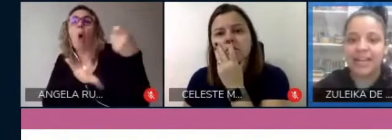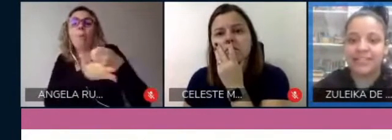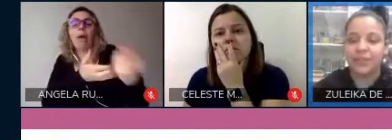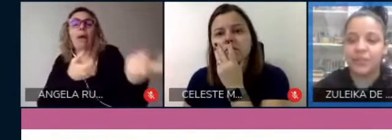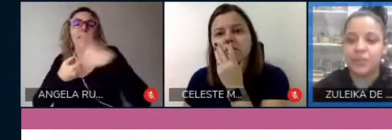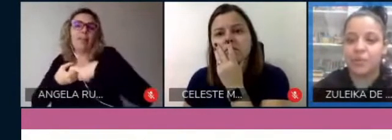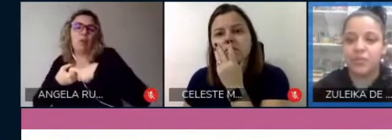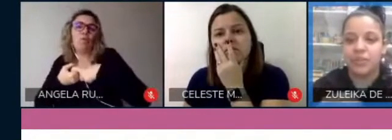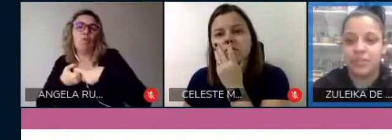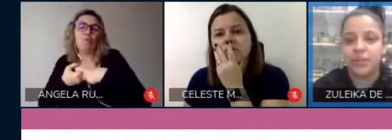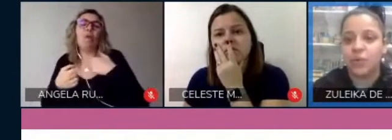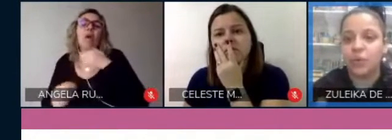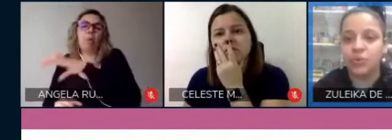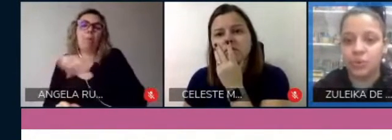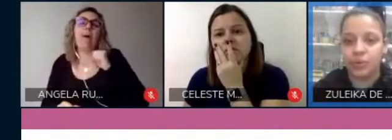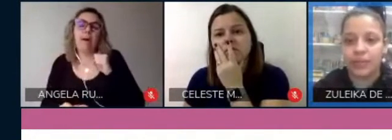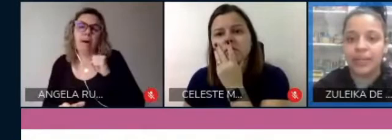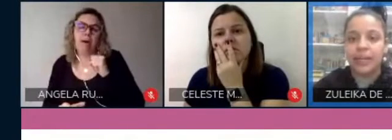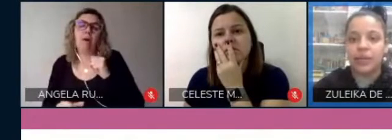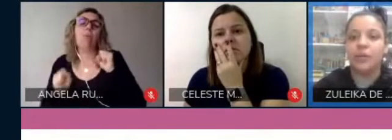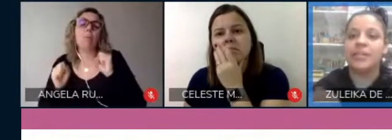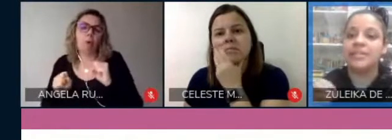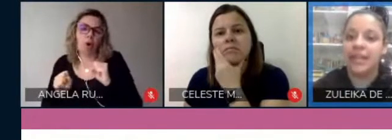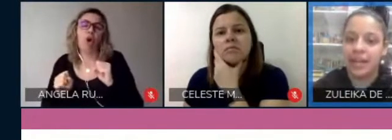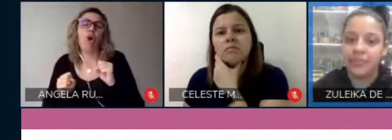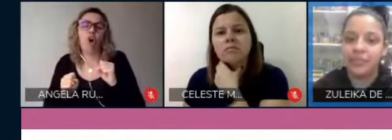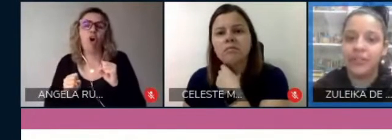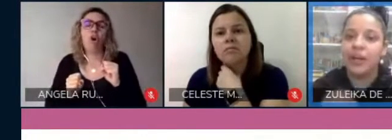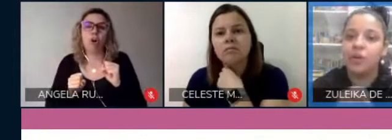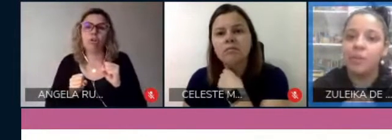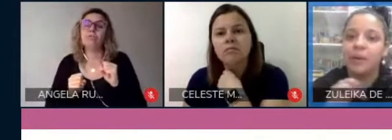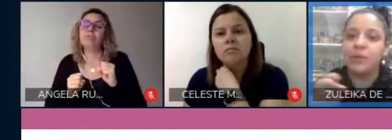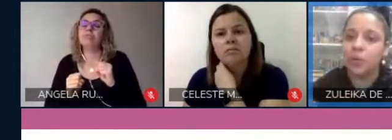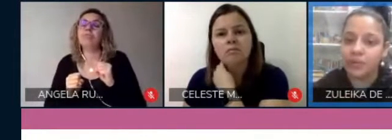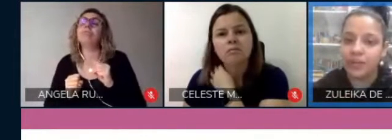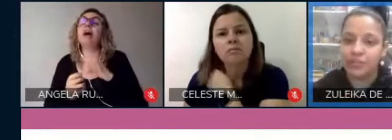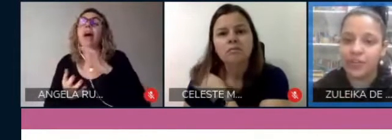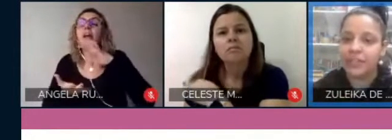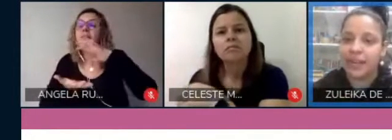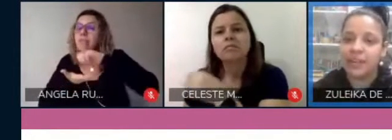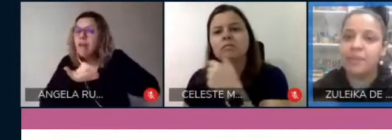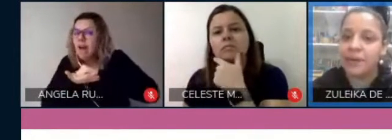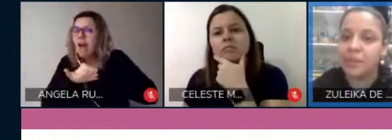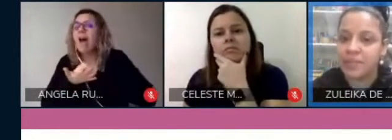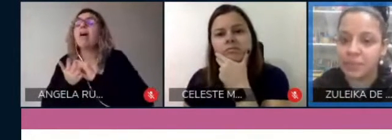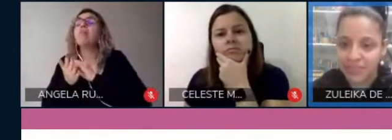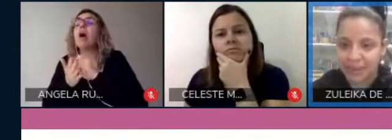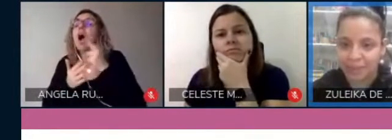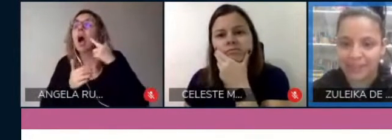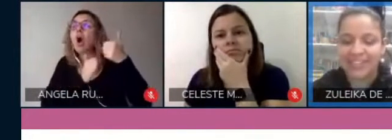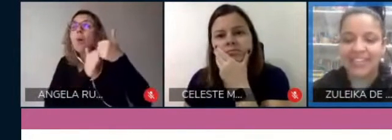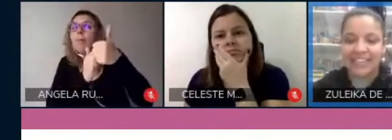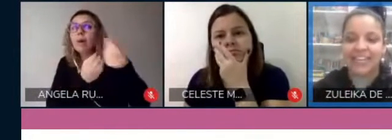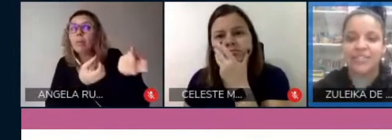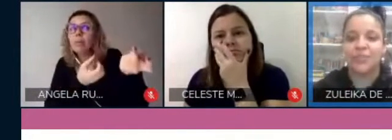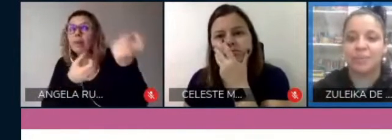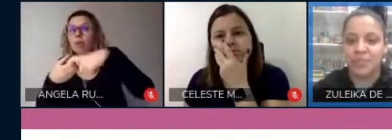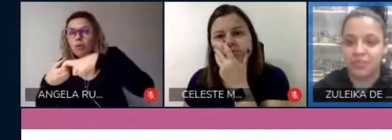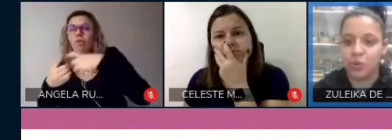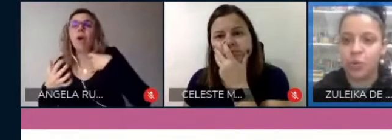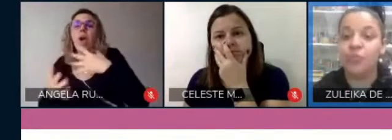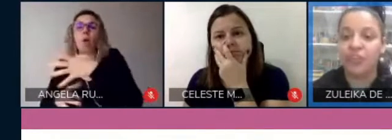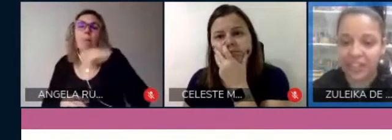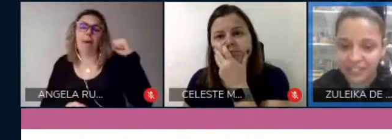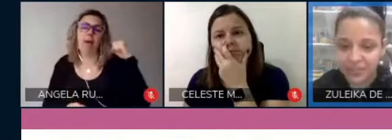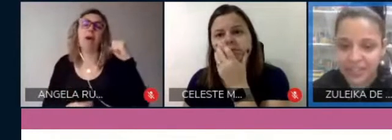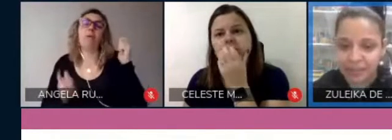pegar. Tá? Então, isso eu posso fazer o controle. Eu reservo e acompanho quando ele foi entregue para que eu possa buscar. Tá?